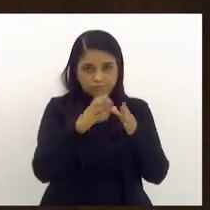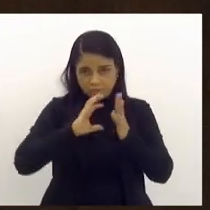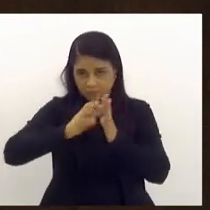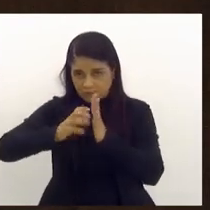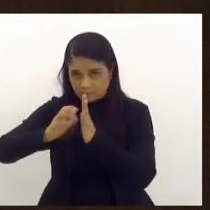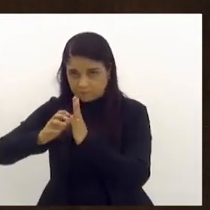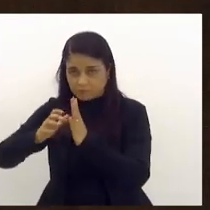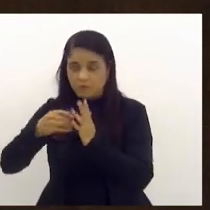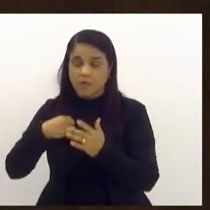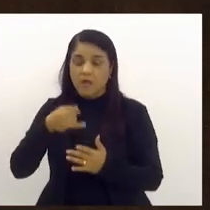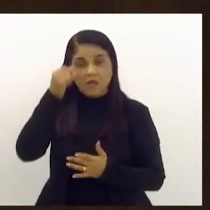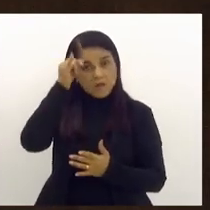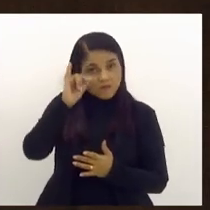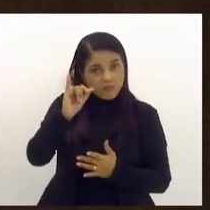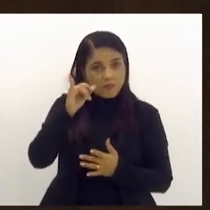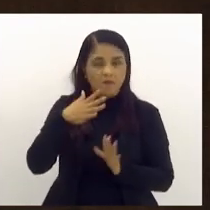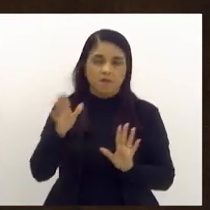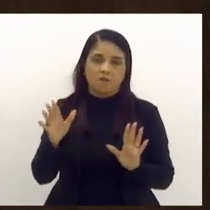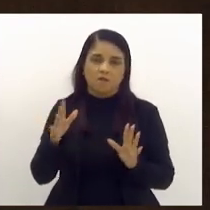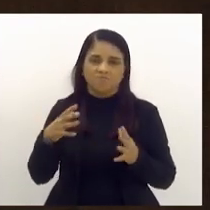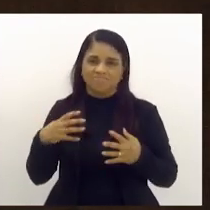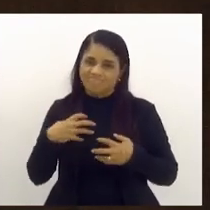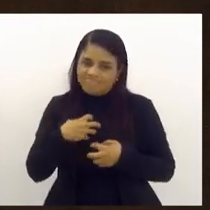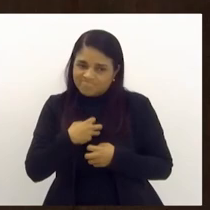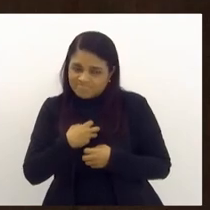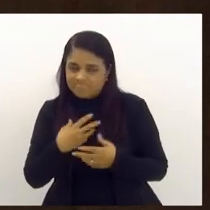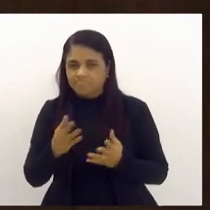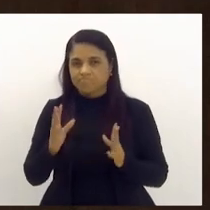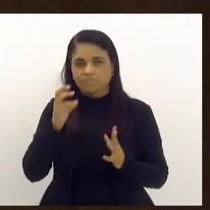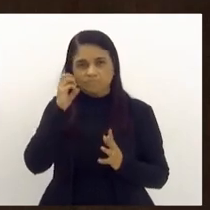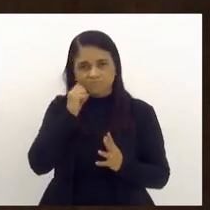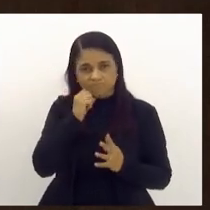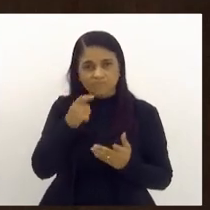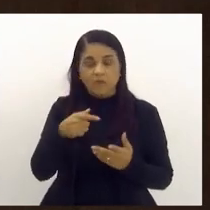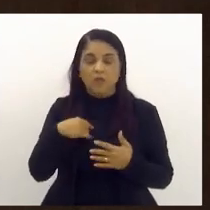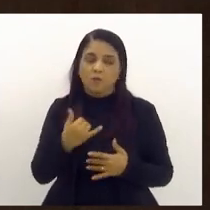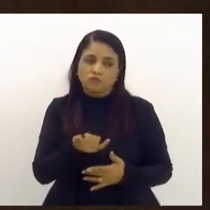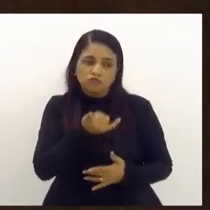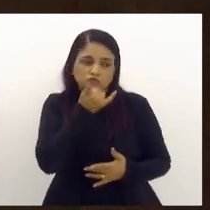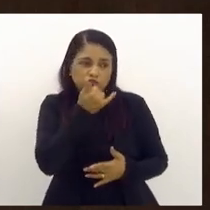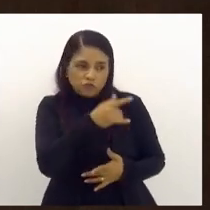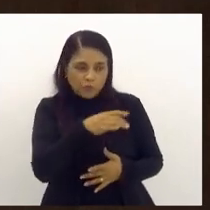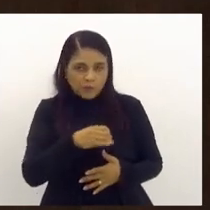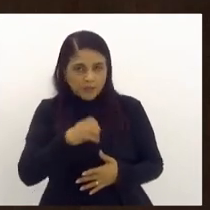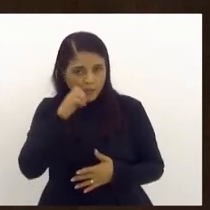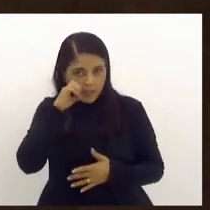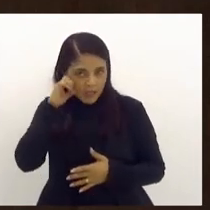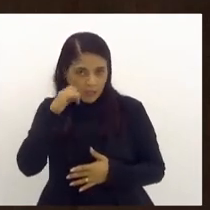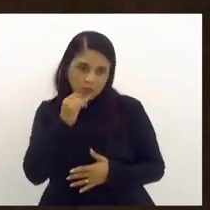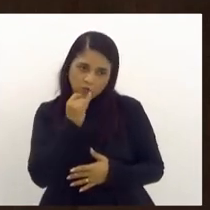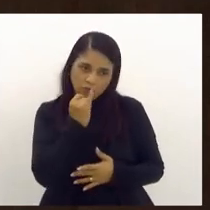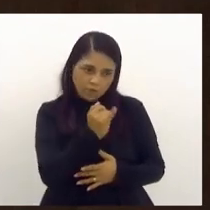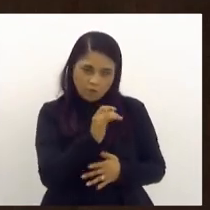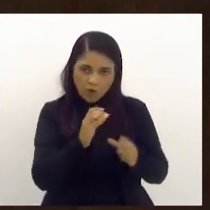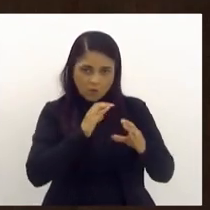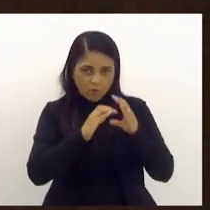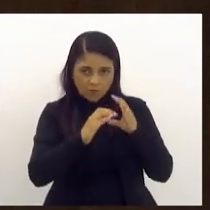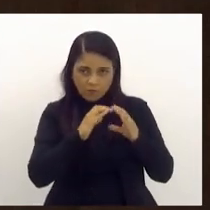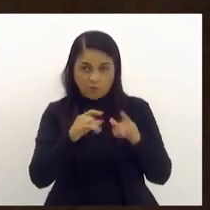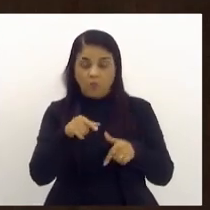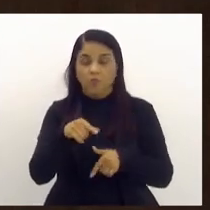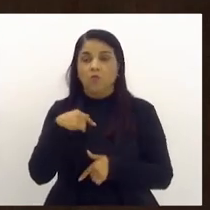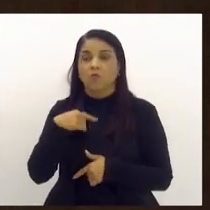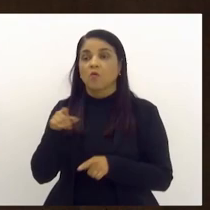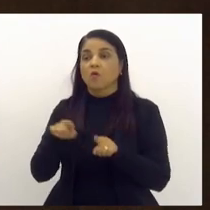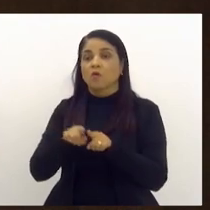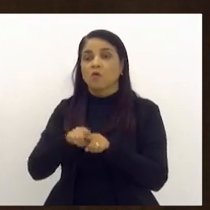tipo de constrangimento. Até peço desculpas que a deputada... Não me comuniquei com a deputada Marta Rocha, verdade